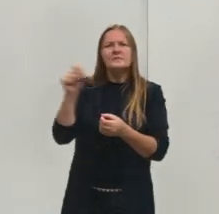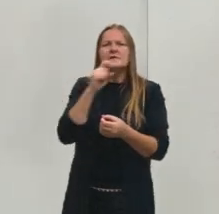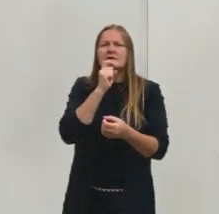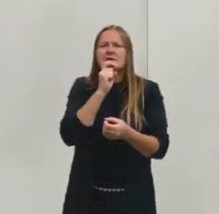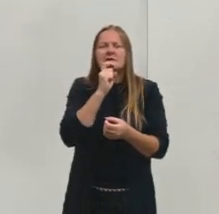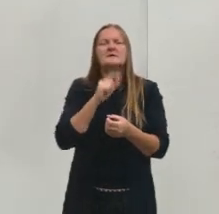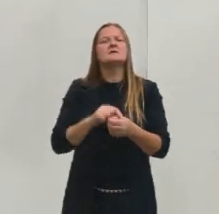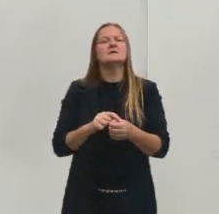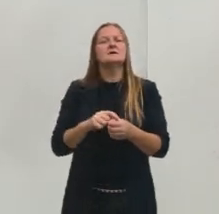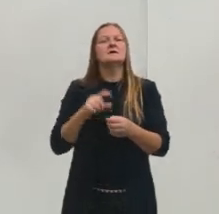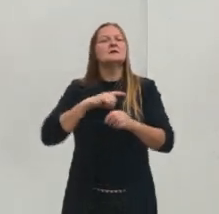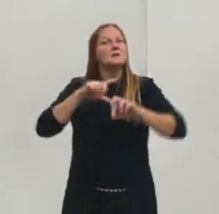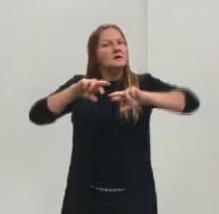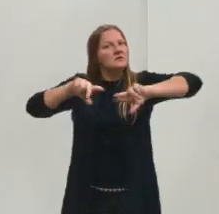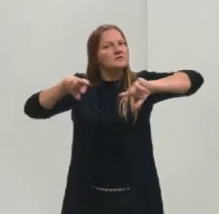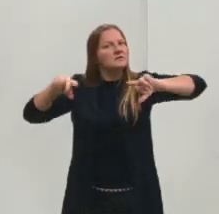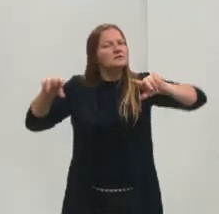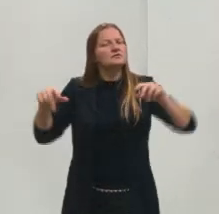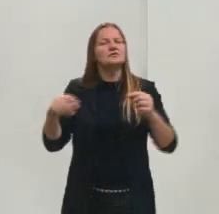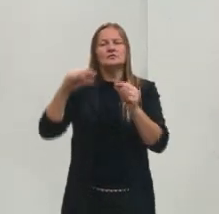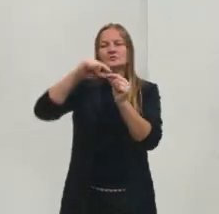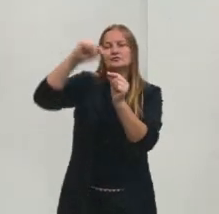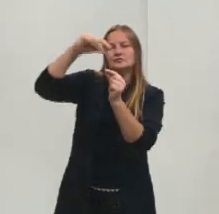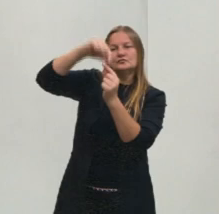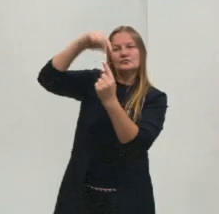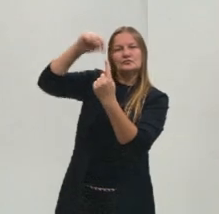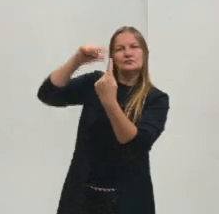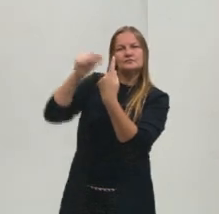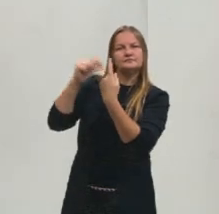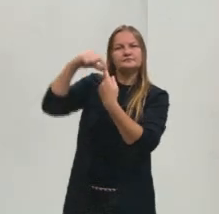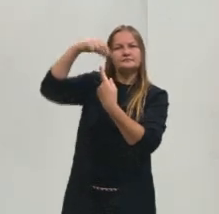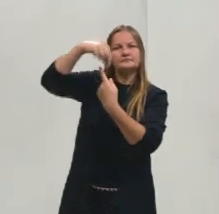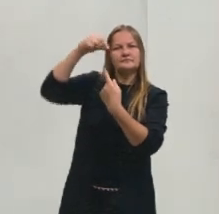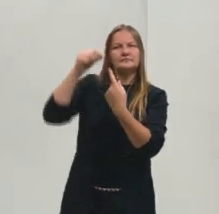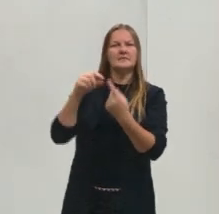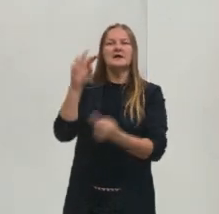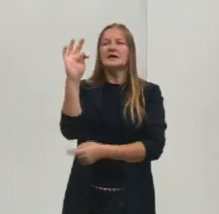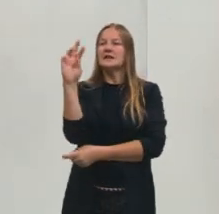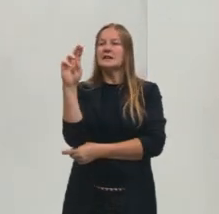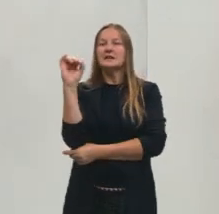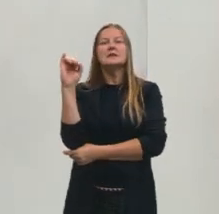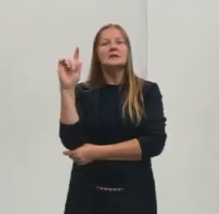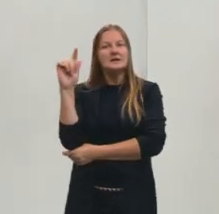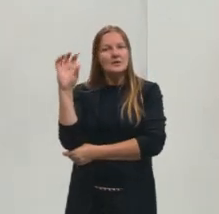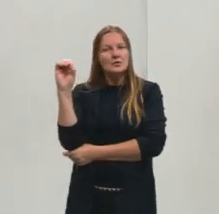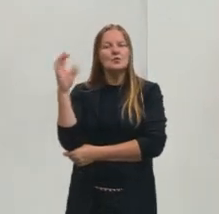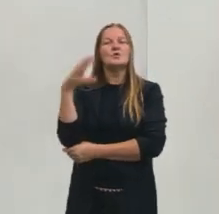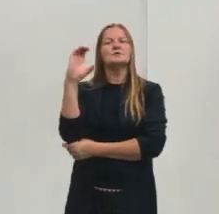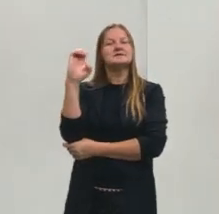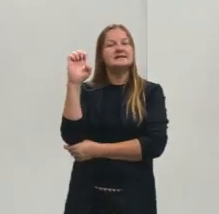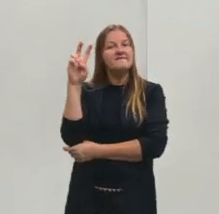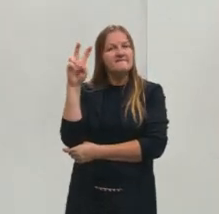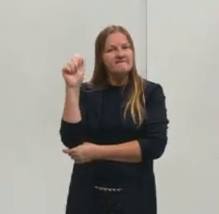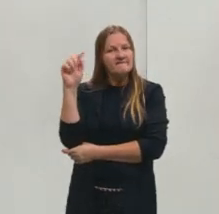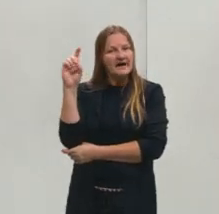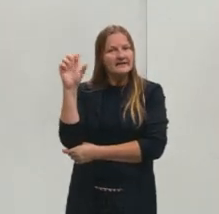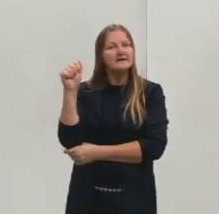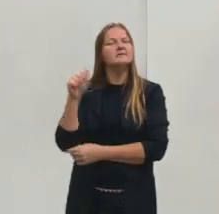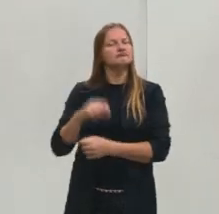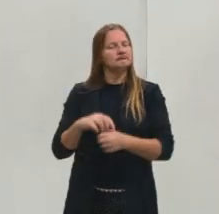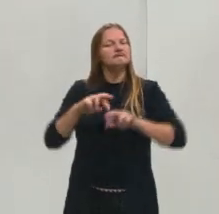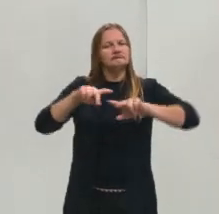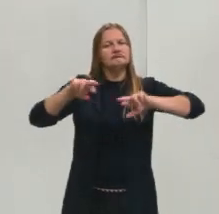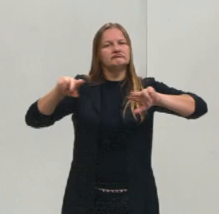eles também cultivaram vários cereais como a cevada eo trigo e depois falar um pouquinho sobre os gregos